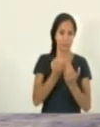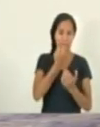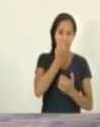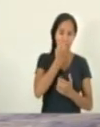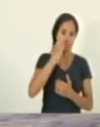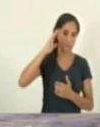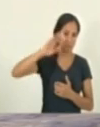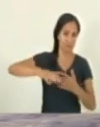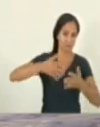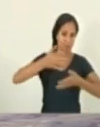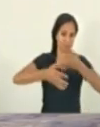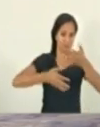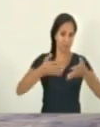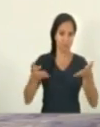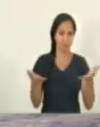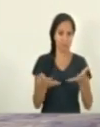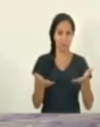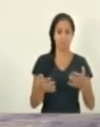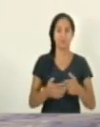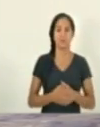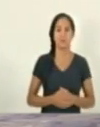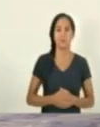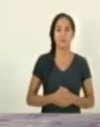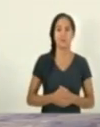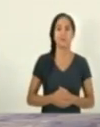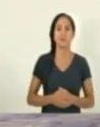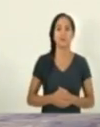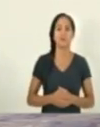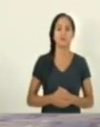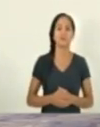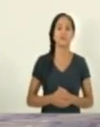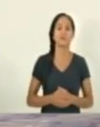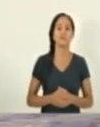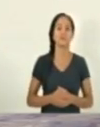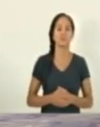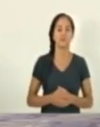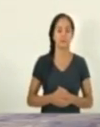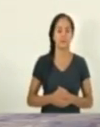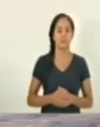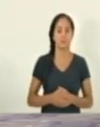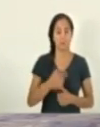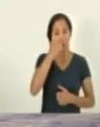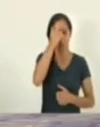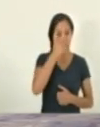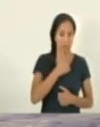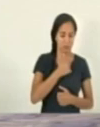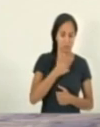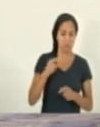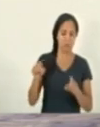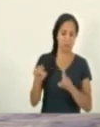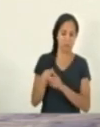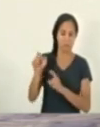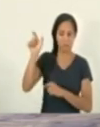sinal de Libra. Eu e Sérgio Majeski